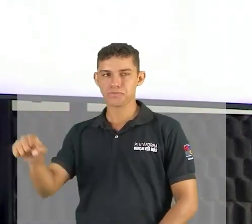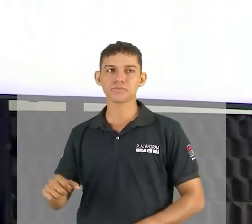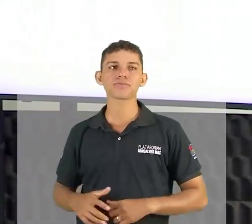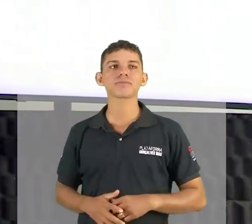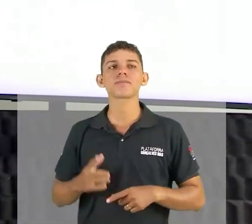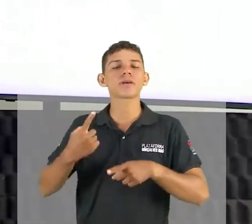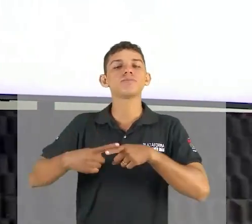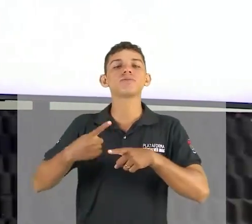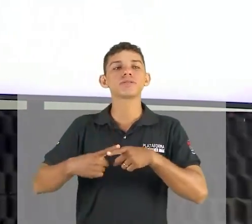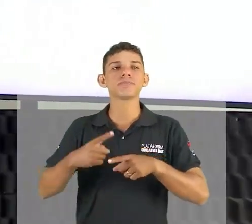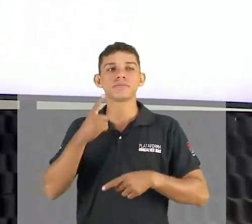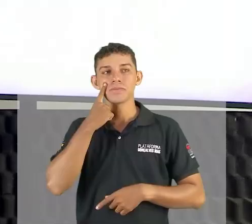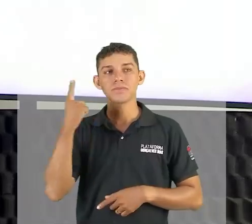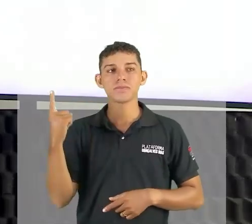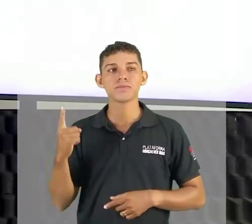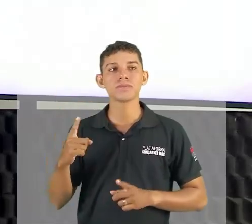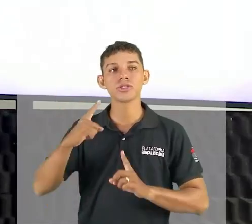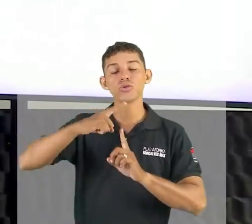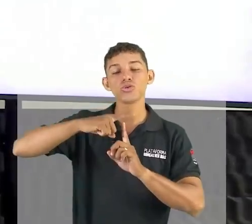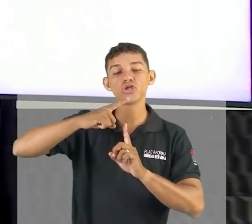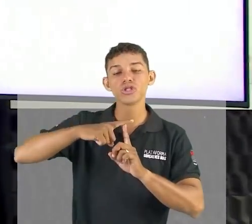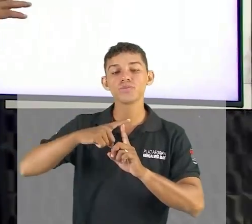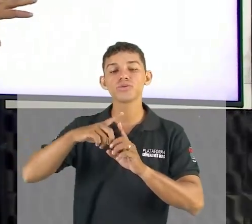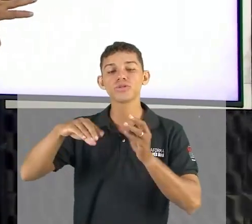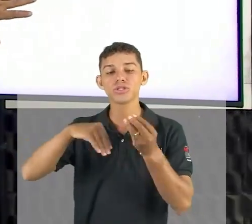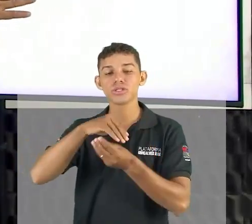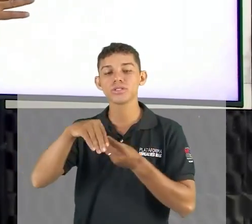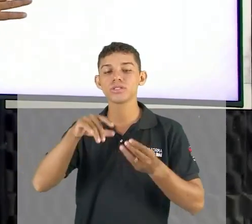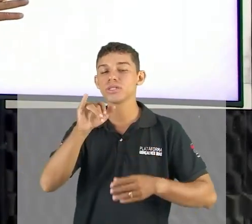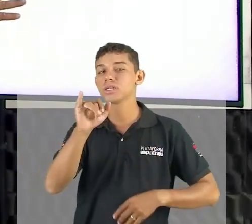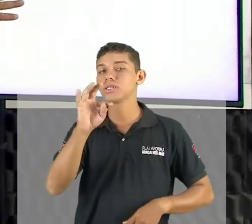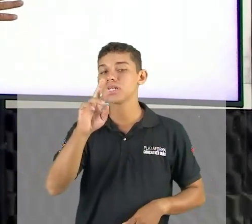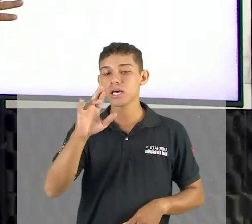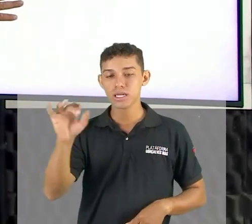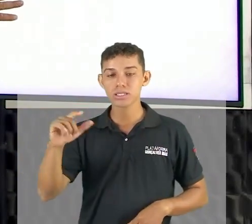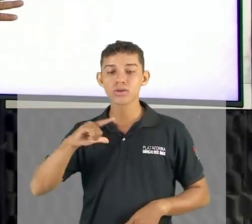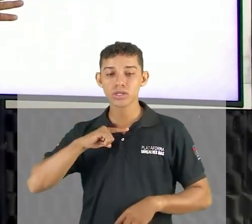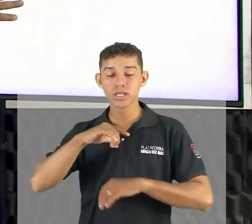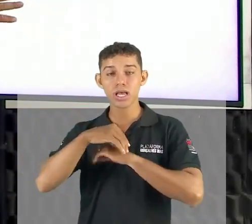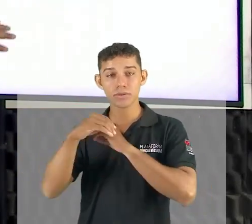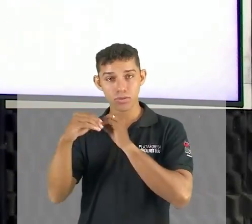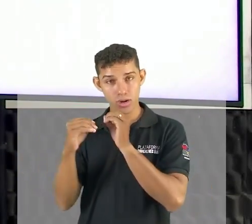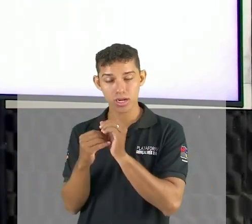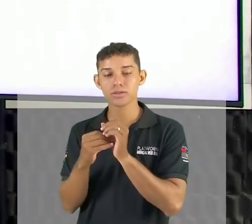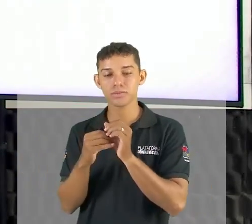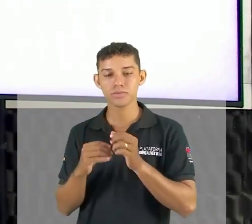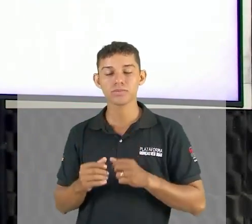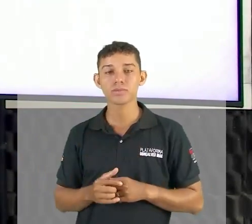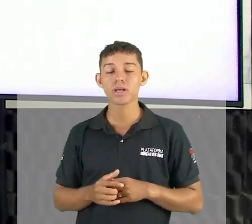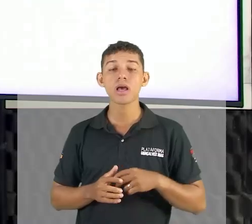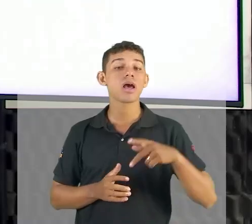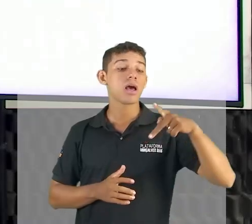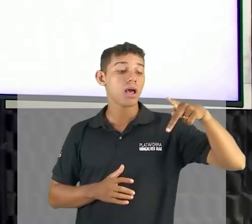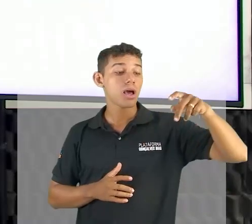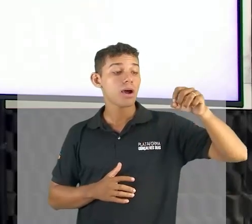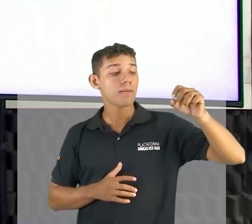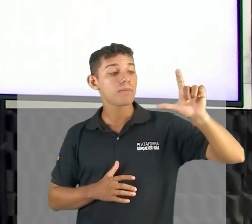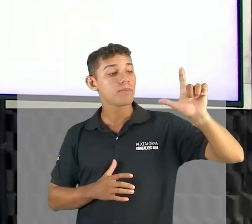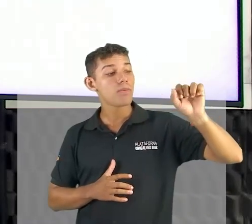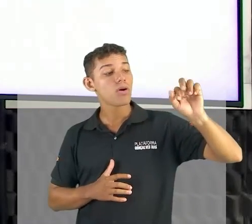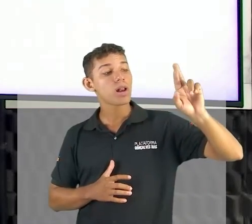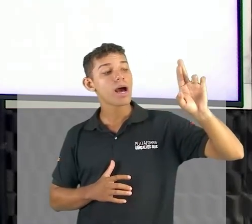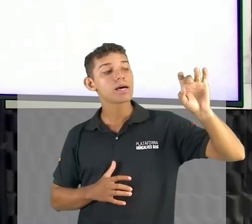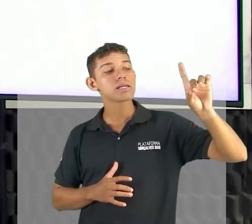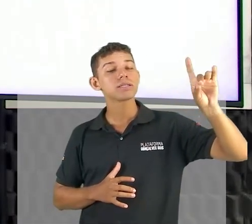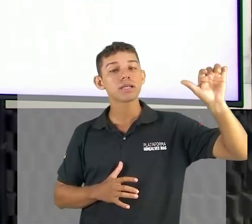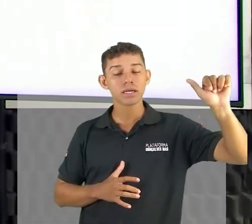Mas por que isso? É por conta do tipo de interação que existe entre as moléculas. A polaridade da água